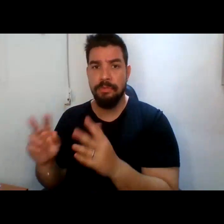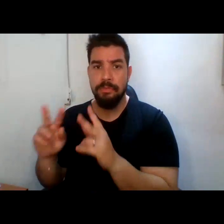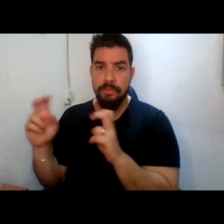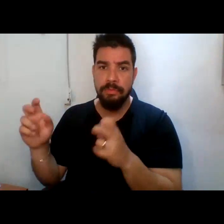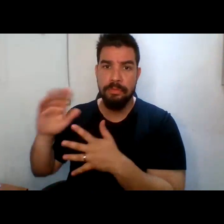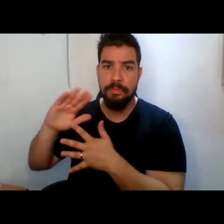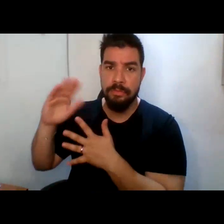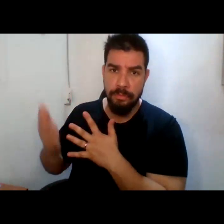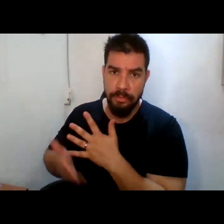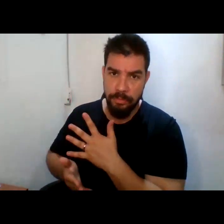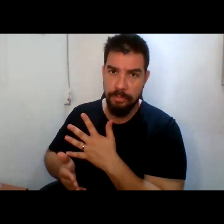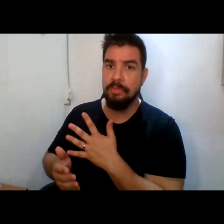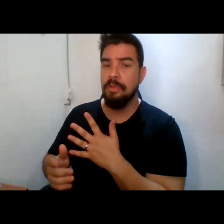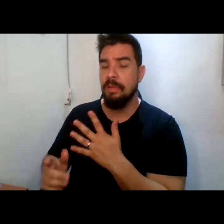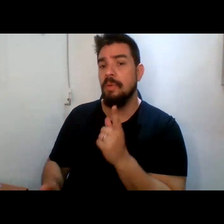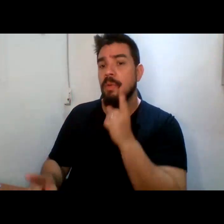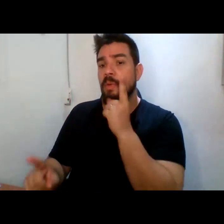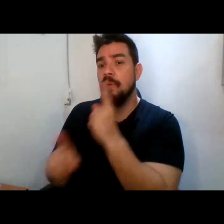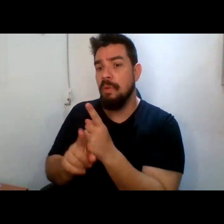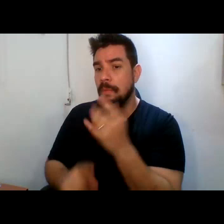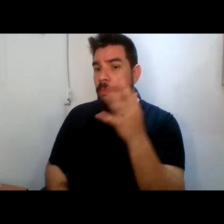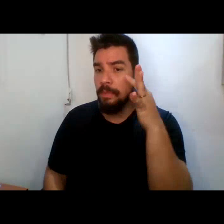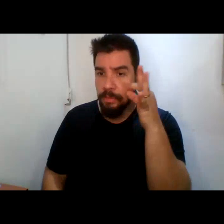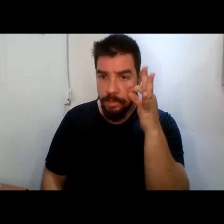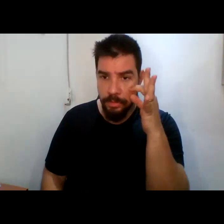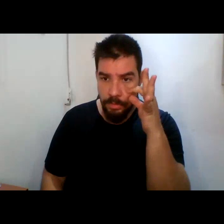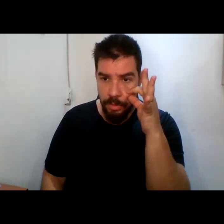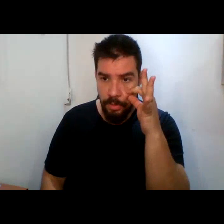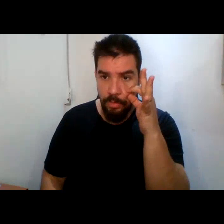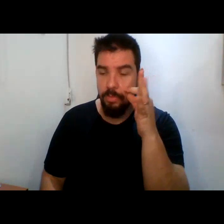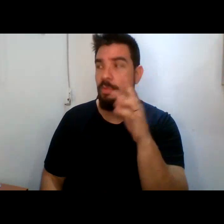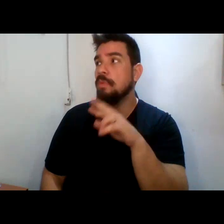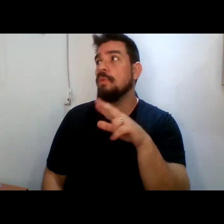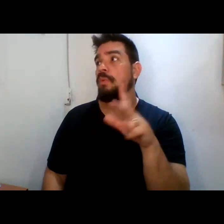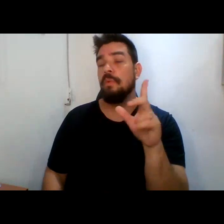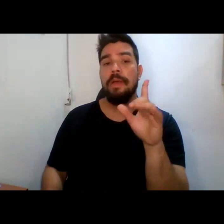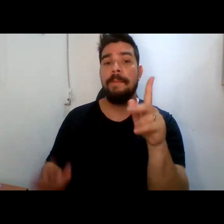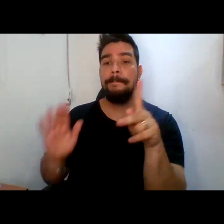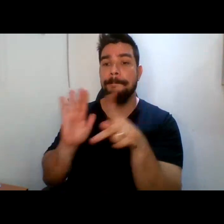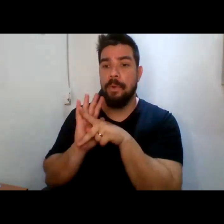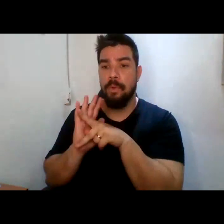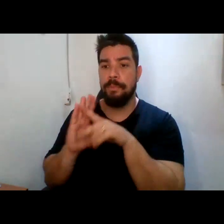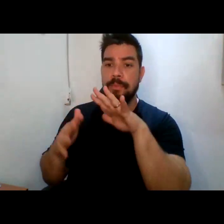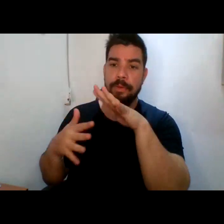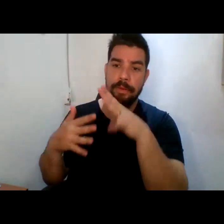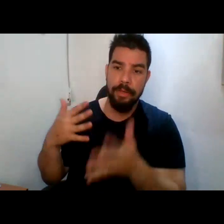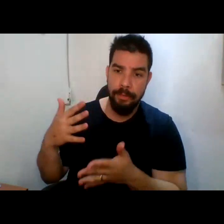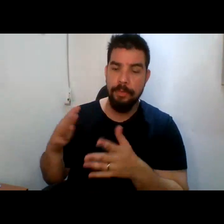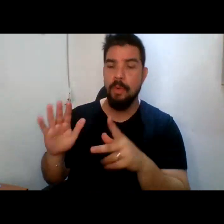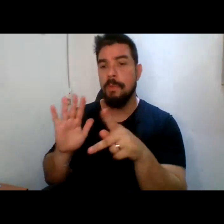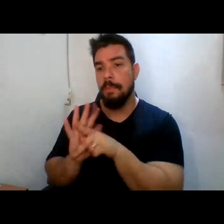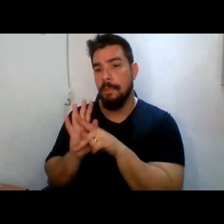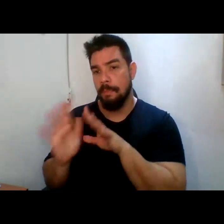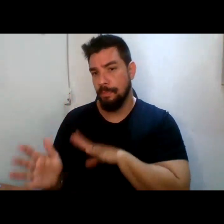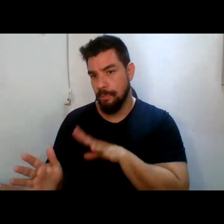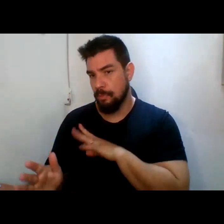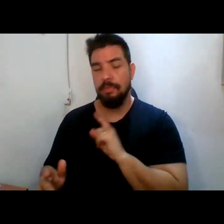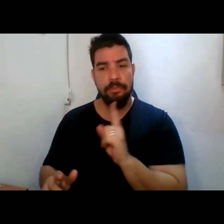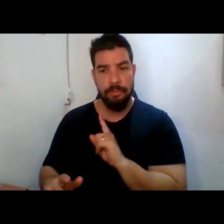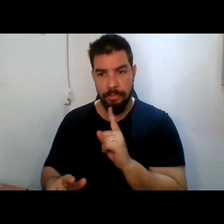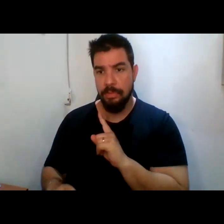sinais. Então, é um encontro presencial, não é um encontro somente de Libras ou só de língua portuguesa, é um encontro presencial do